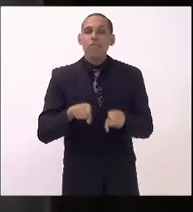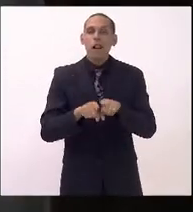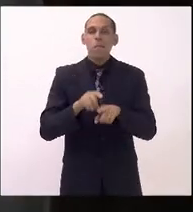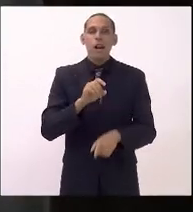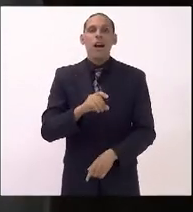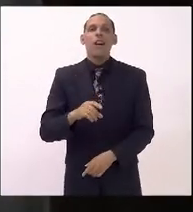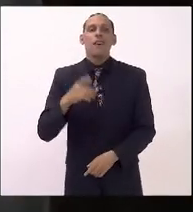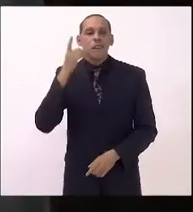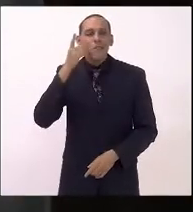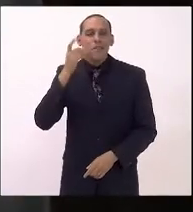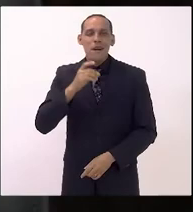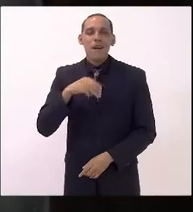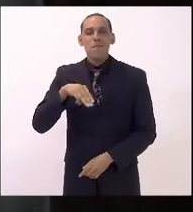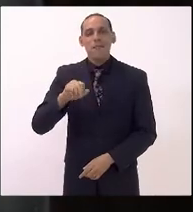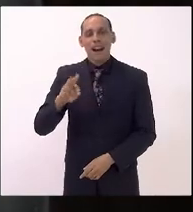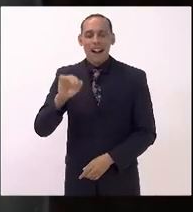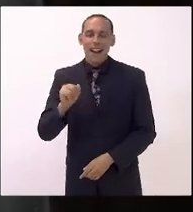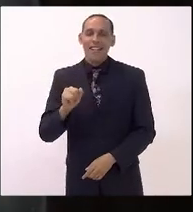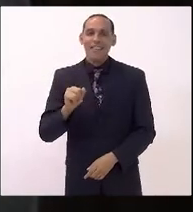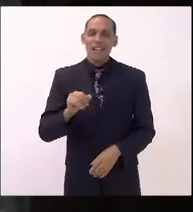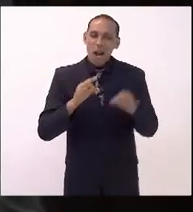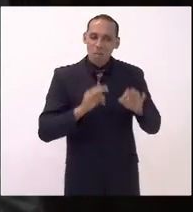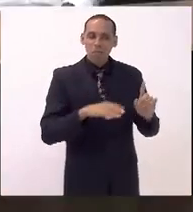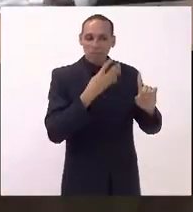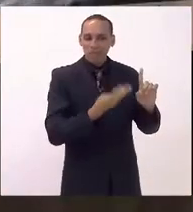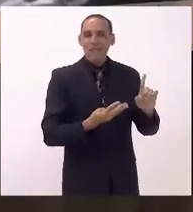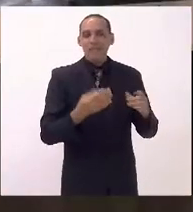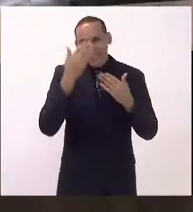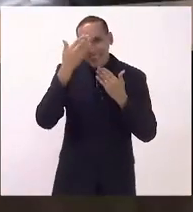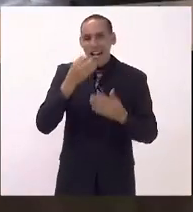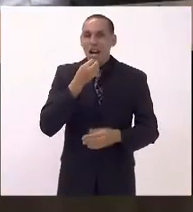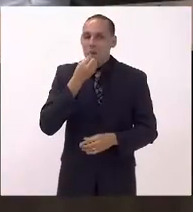justa homenagem. Muito obrigado, boa noite a todos.